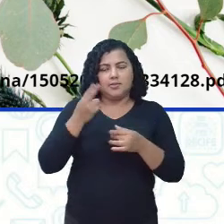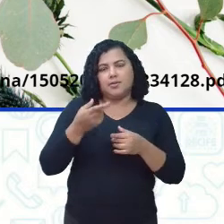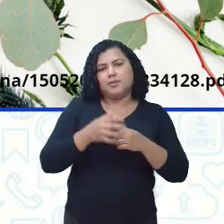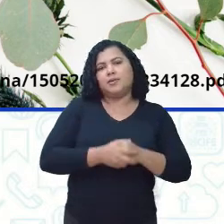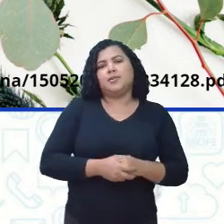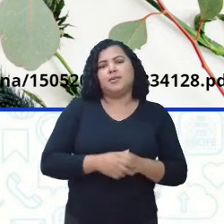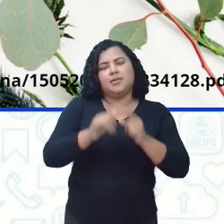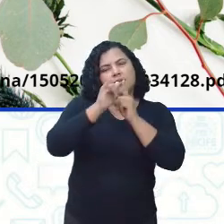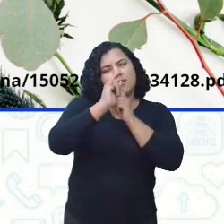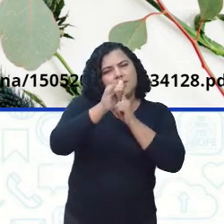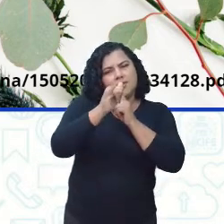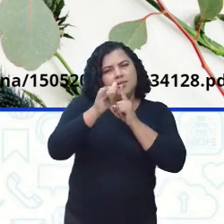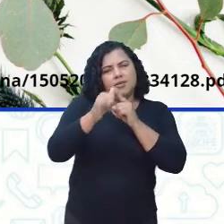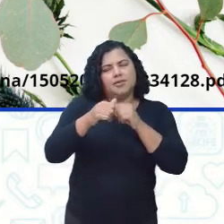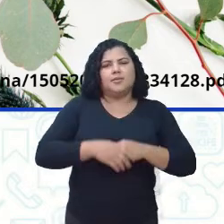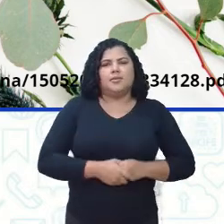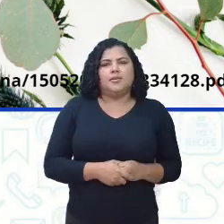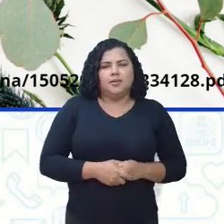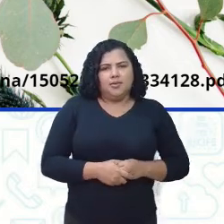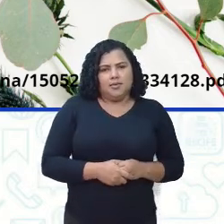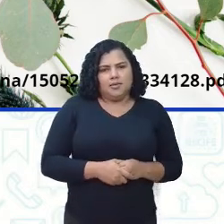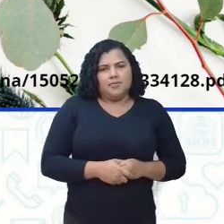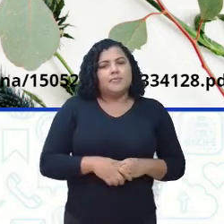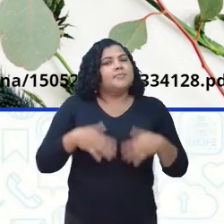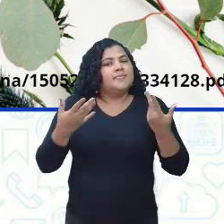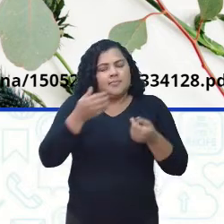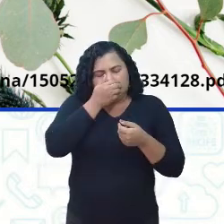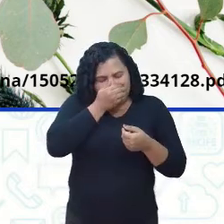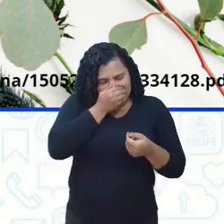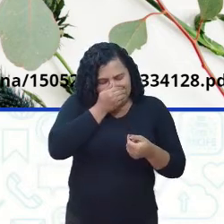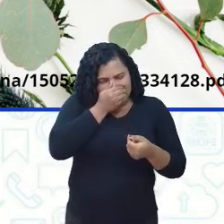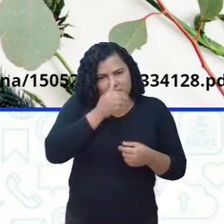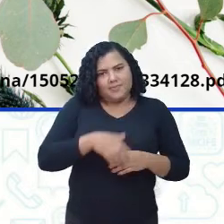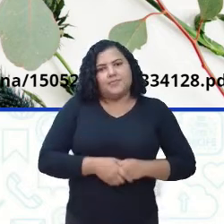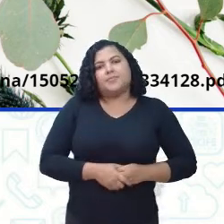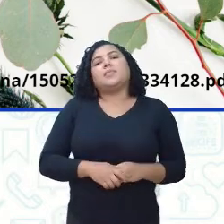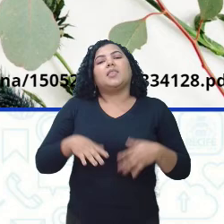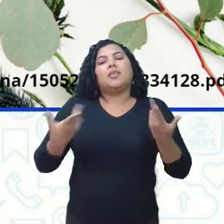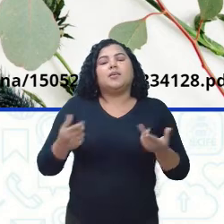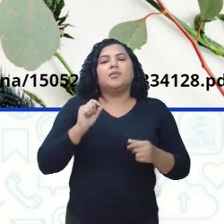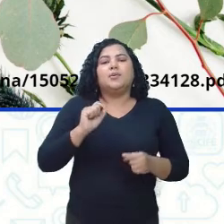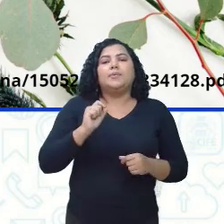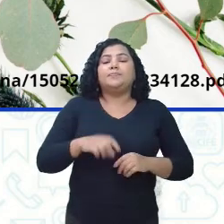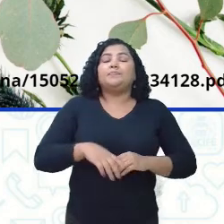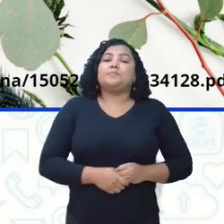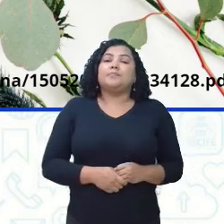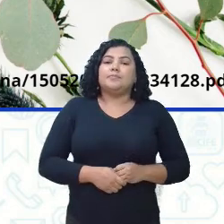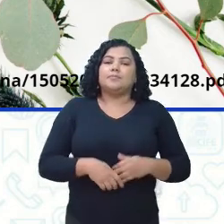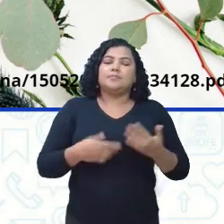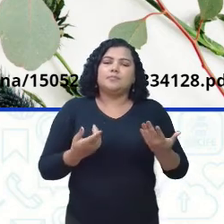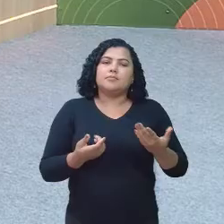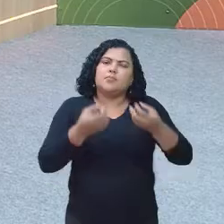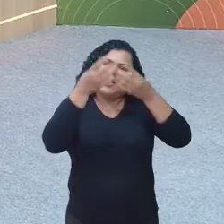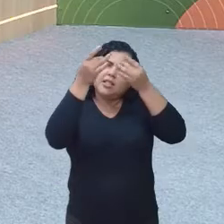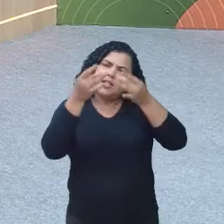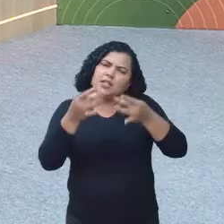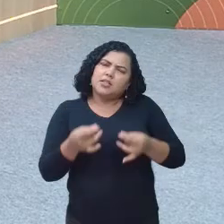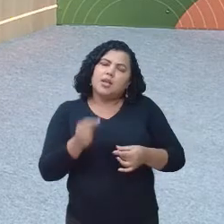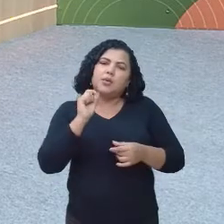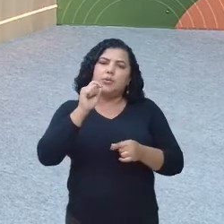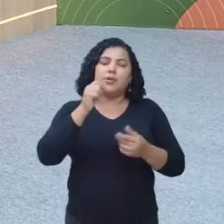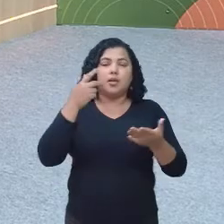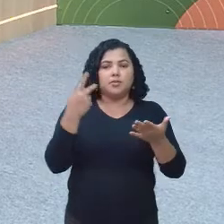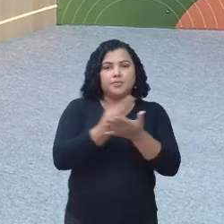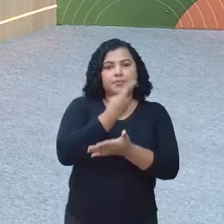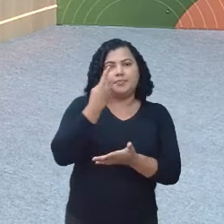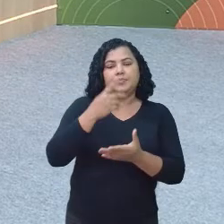mistura ali a descrição do que aconteceu com a narrativa do que aconteceu. Ele vai contar, por exemplo,